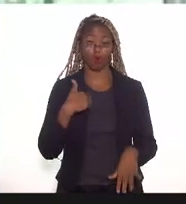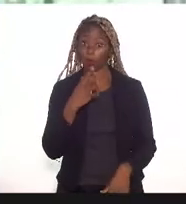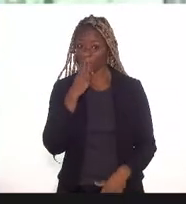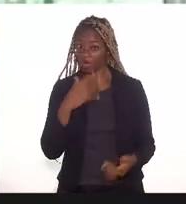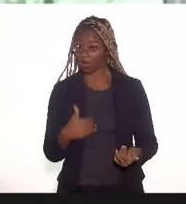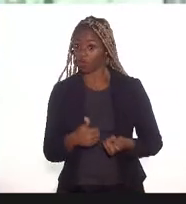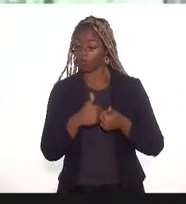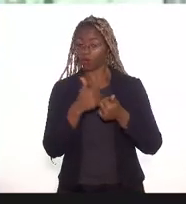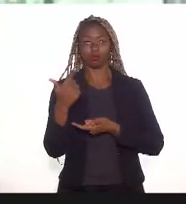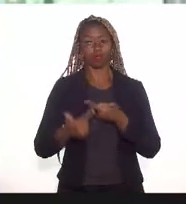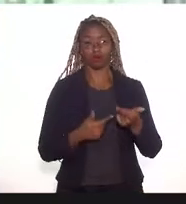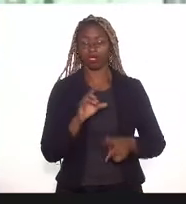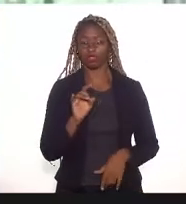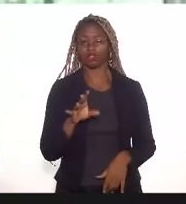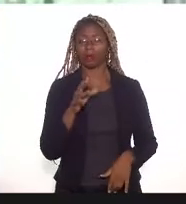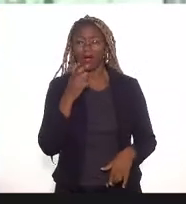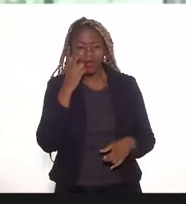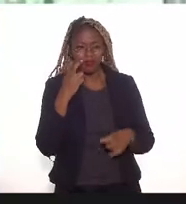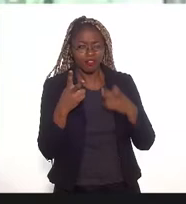identificar eventuais